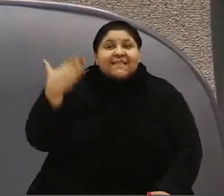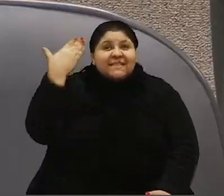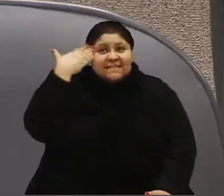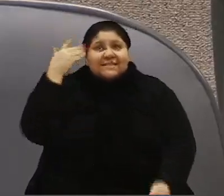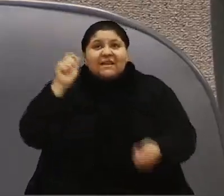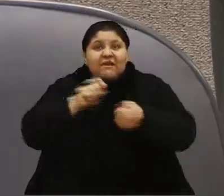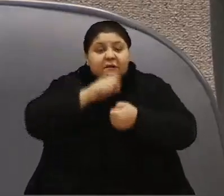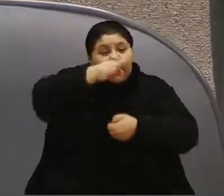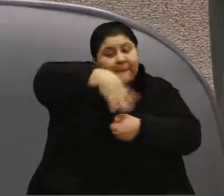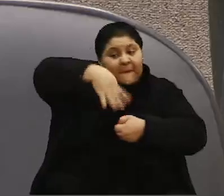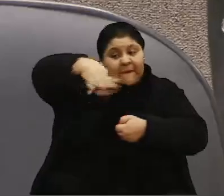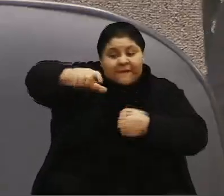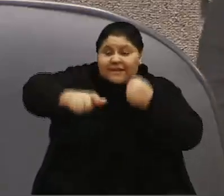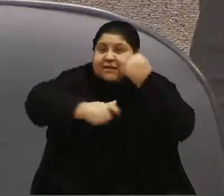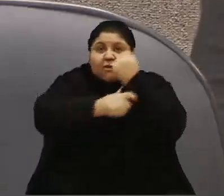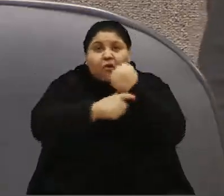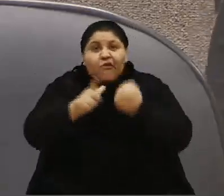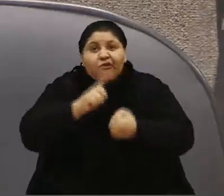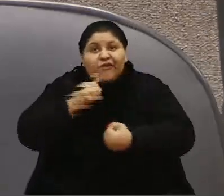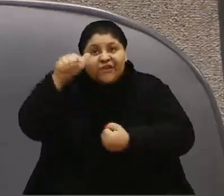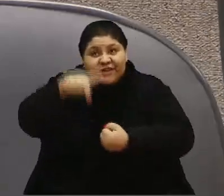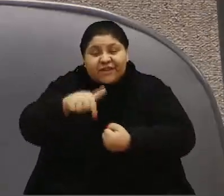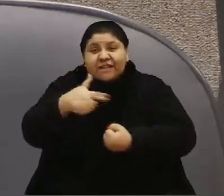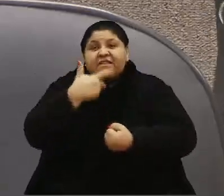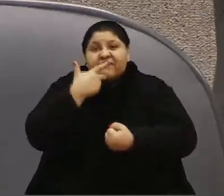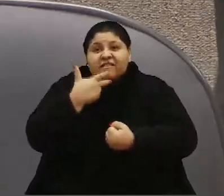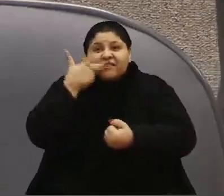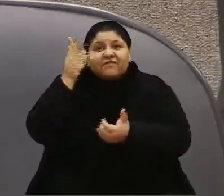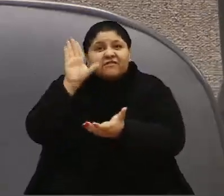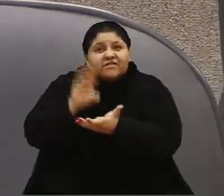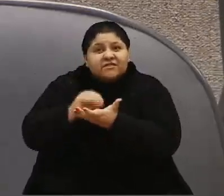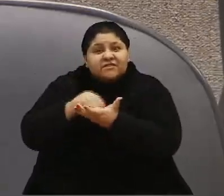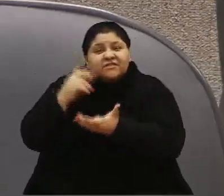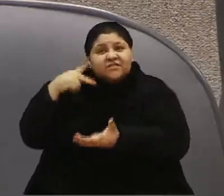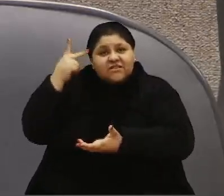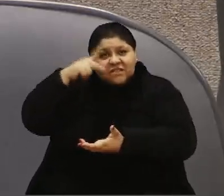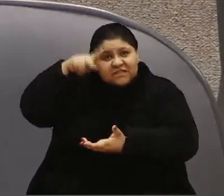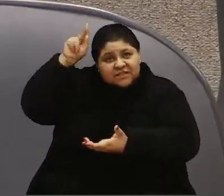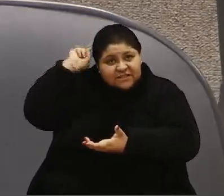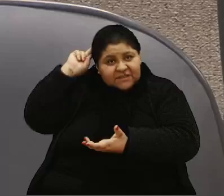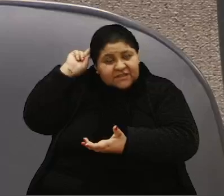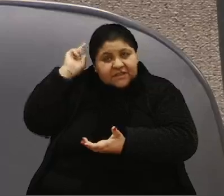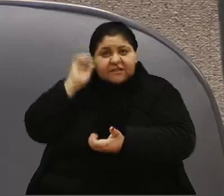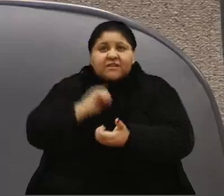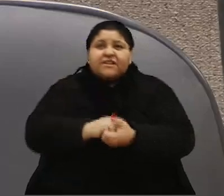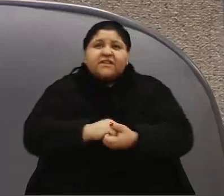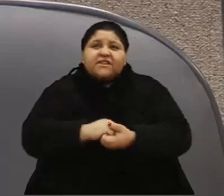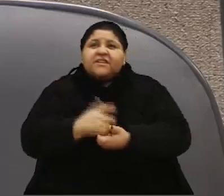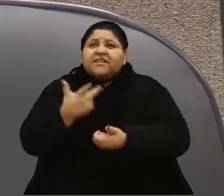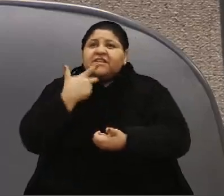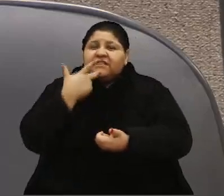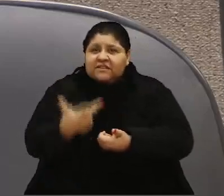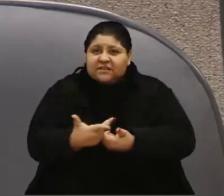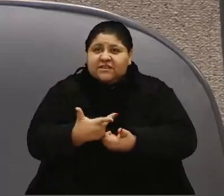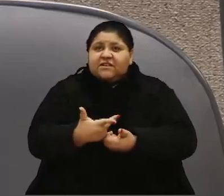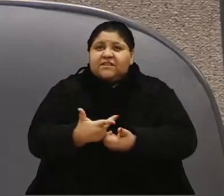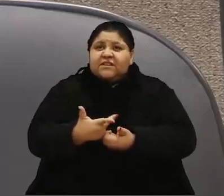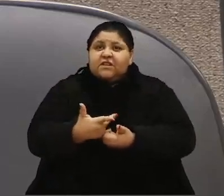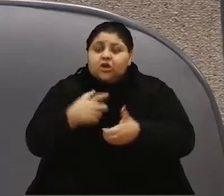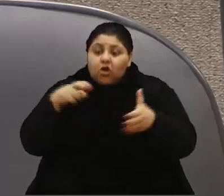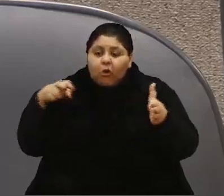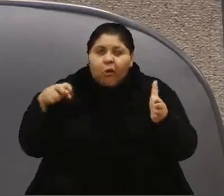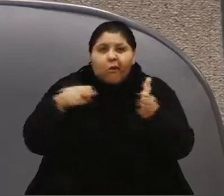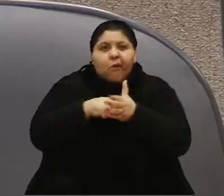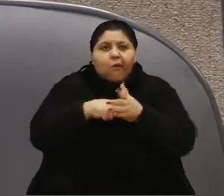faixa de segurança, não tem. E aqui eu quero deixar registrado, vereador, só aquela parte ali. Falaram tanto da questão dos